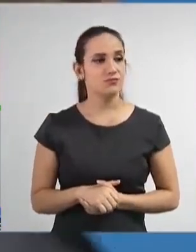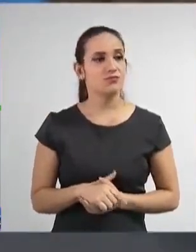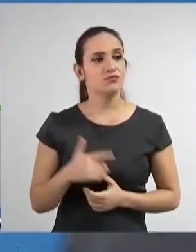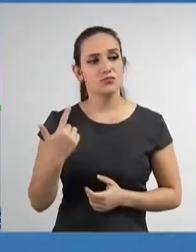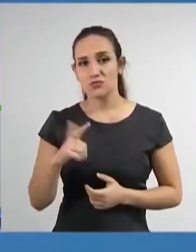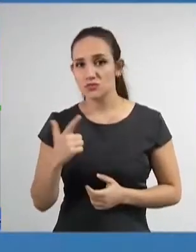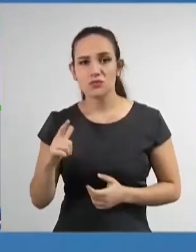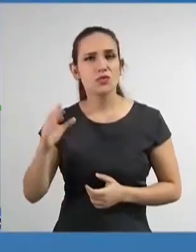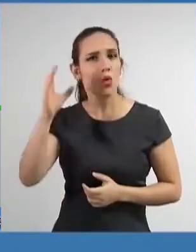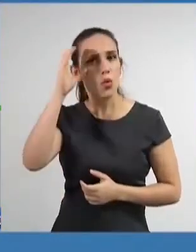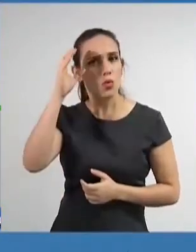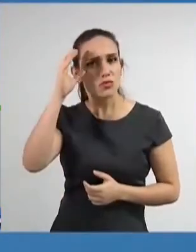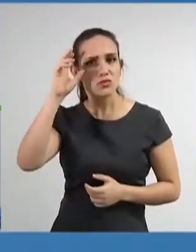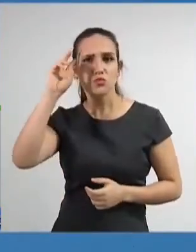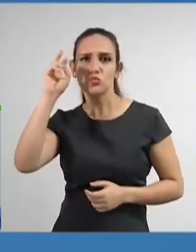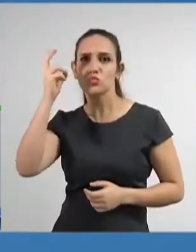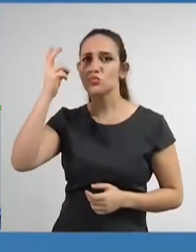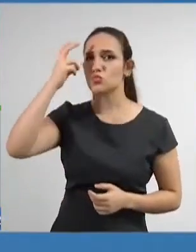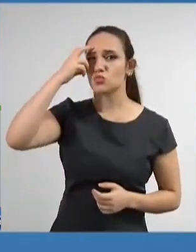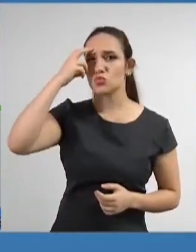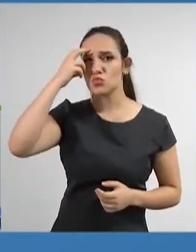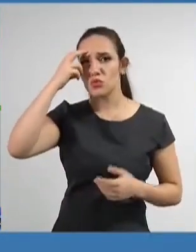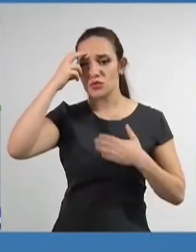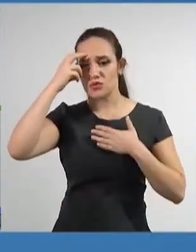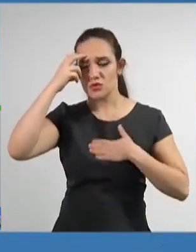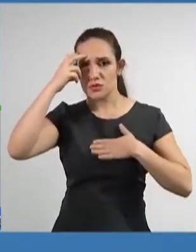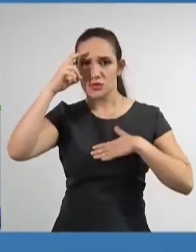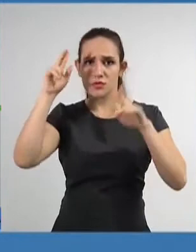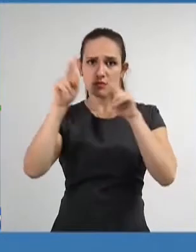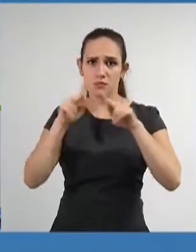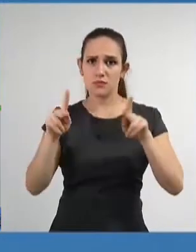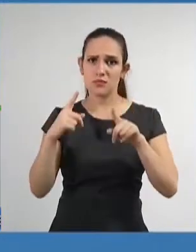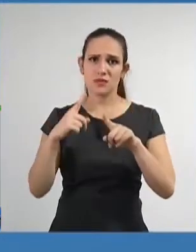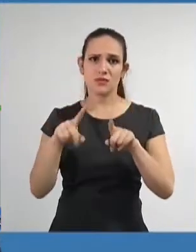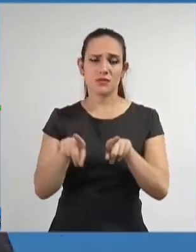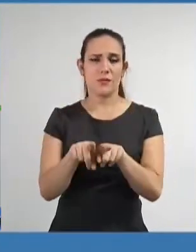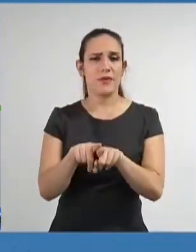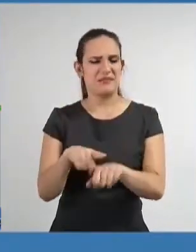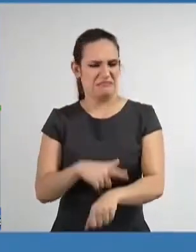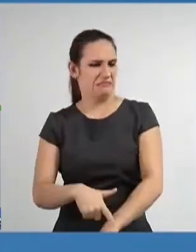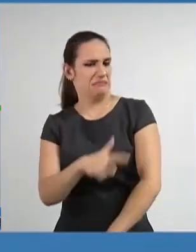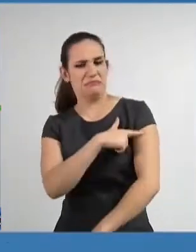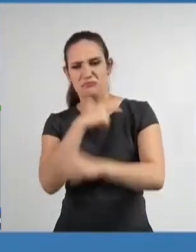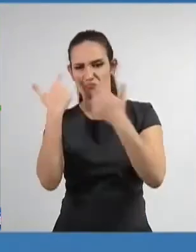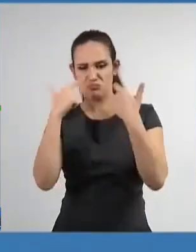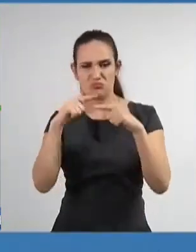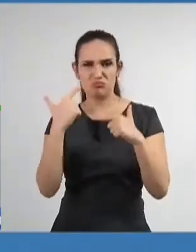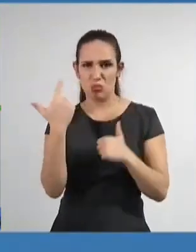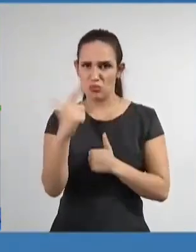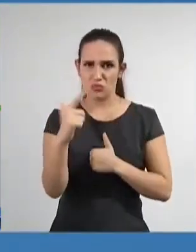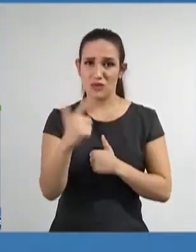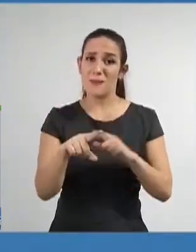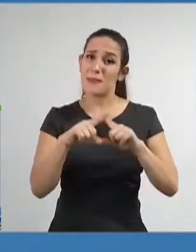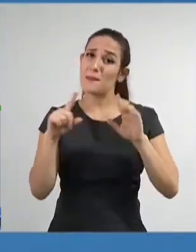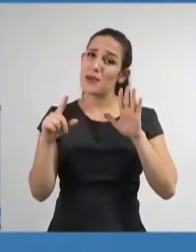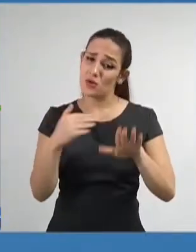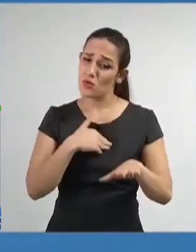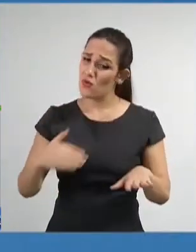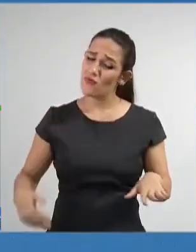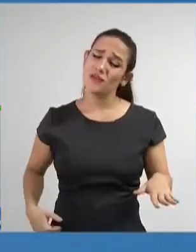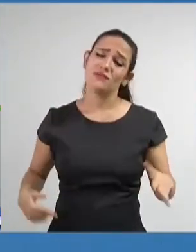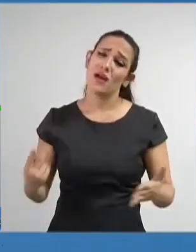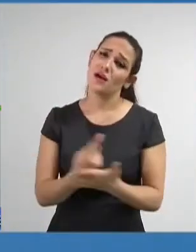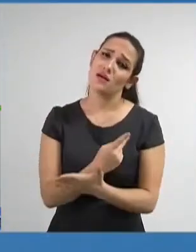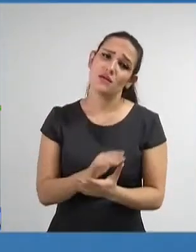senso, falta de cultura da paz, falta de respeito, mas aí o poder público ele peca muito,